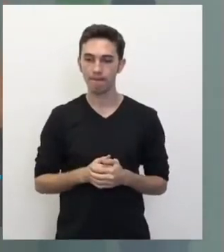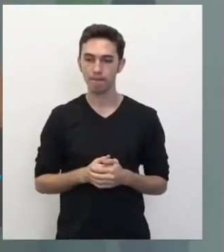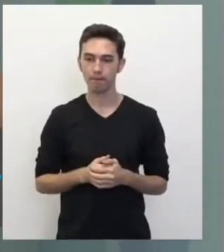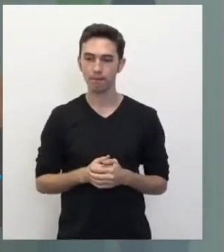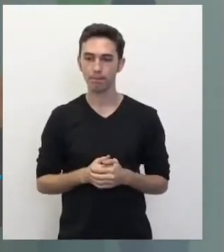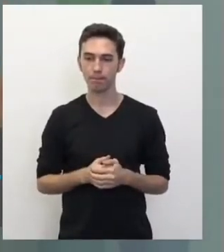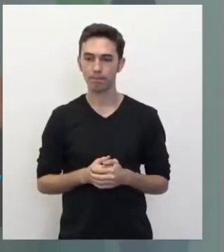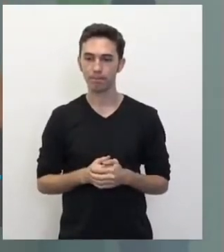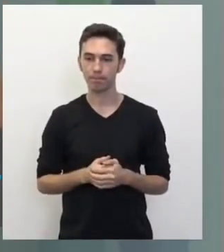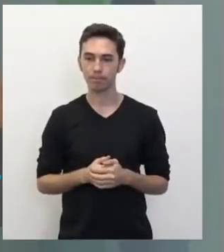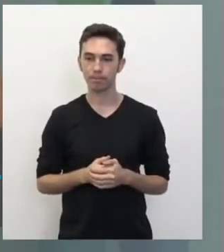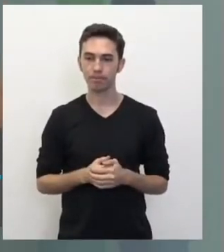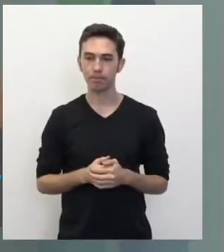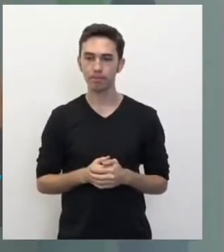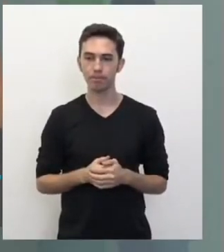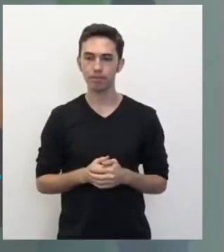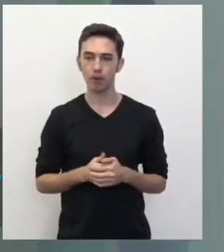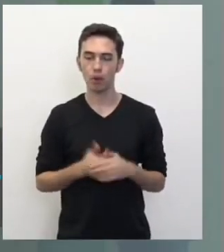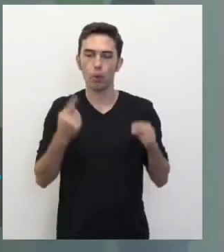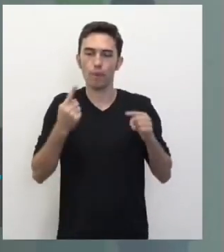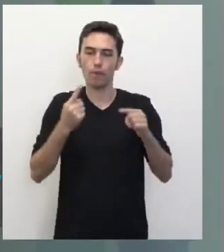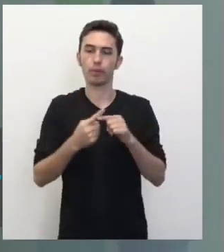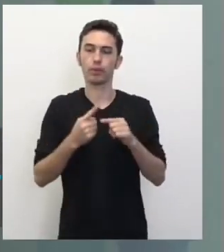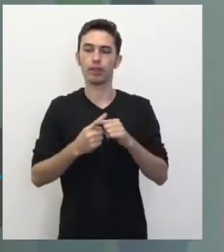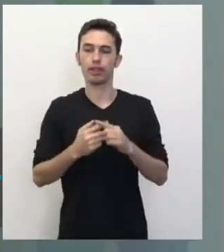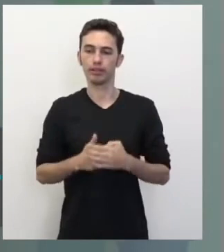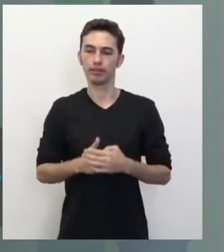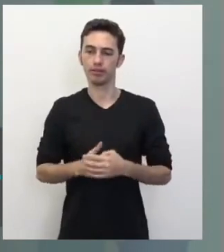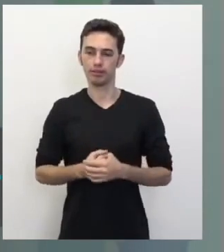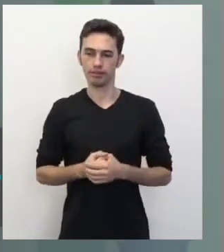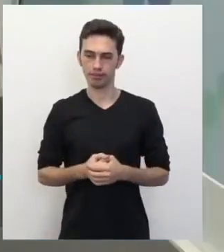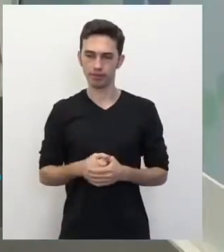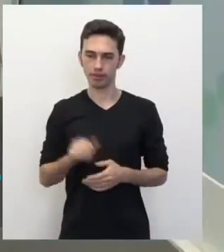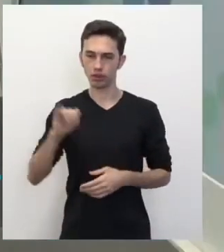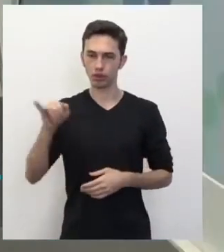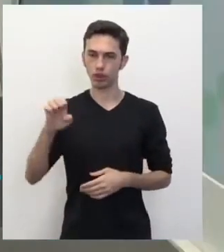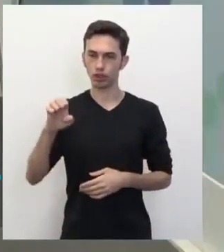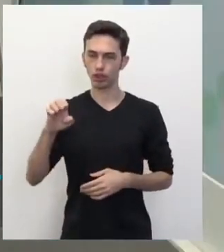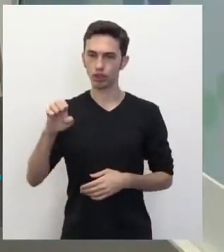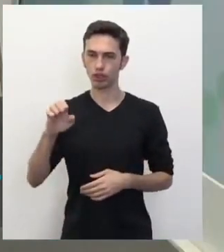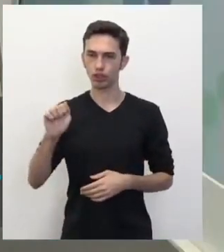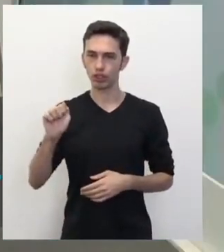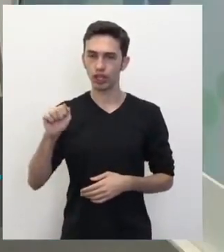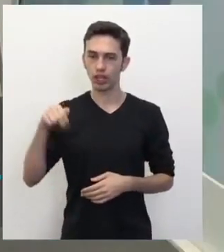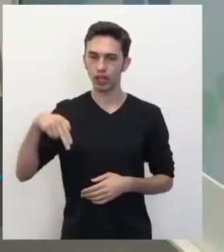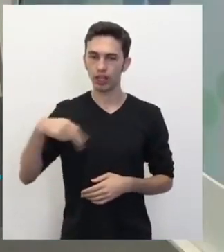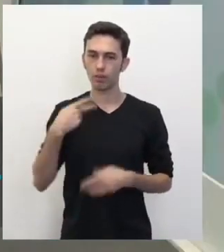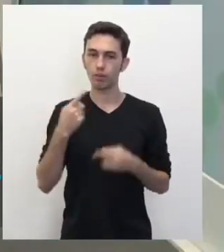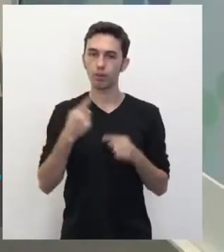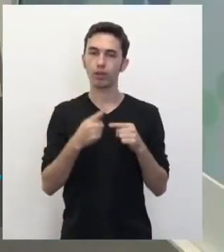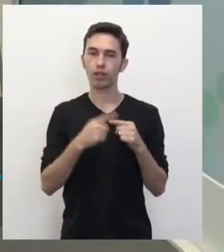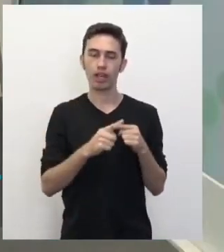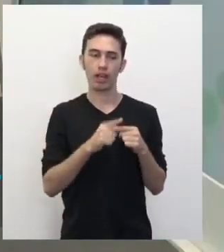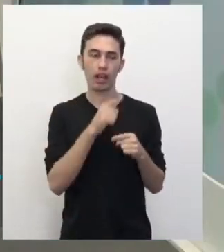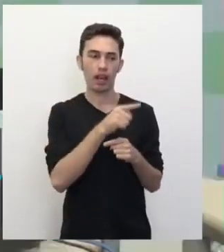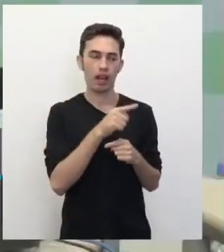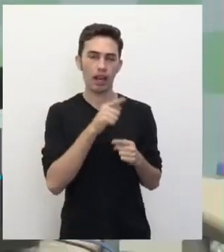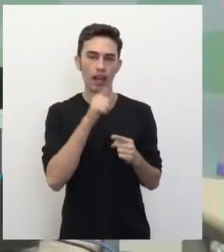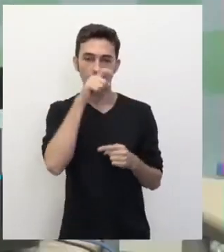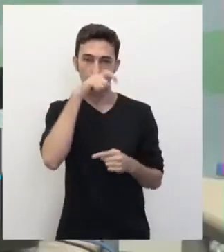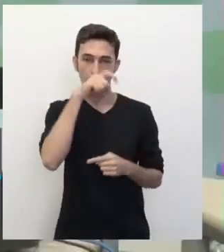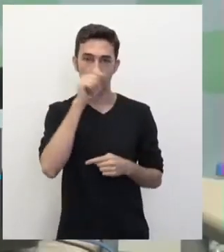no nosso lead. O que a gente entende? Por quê, gente? O Jean colocou, porque as araras azuis estavam extintas na